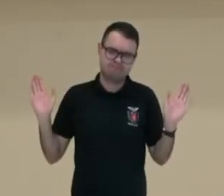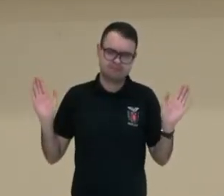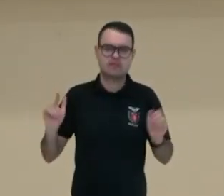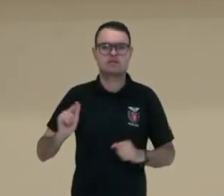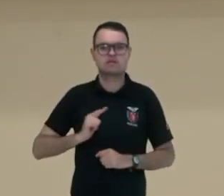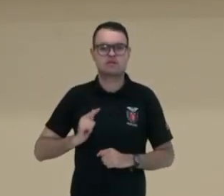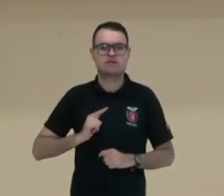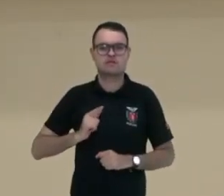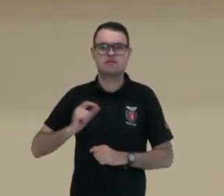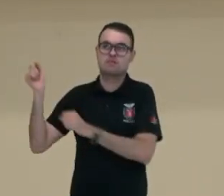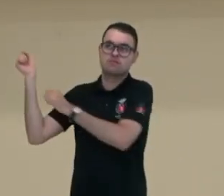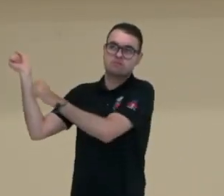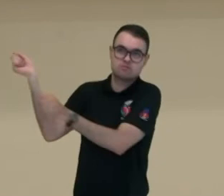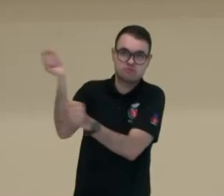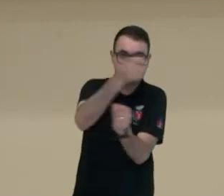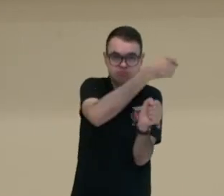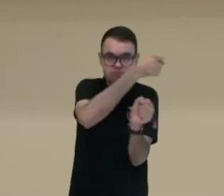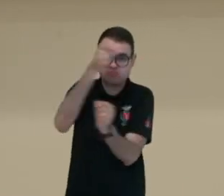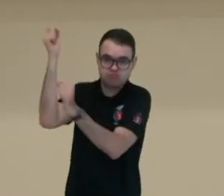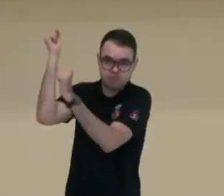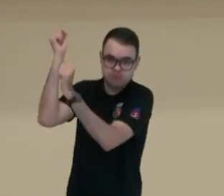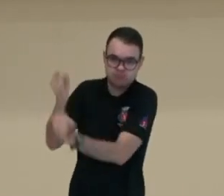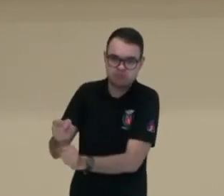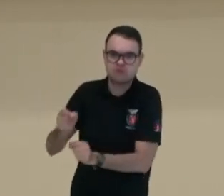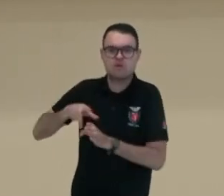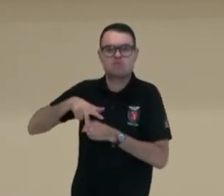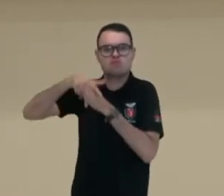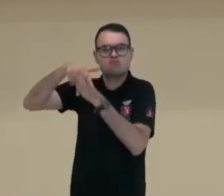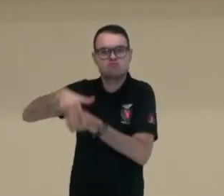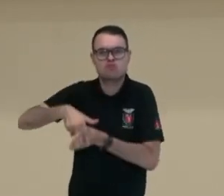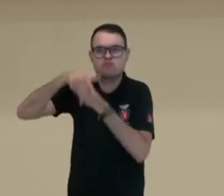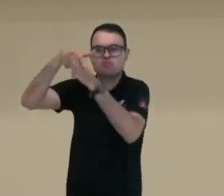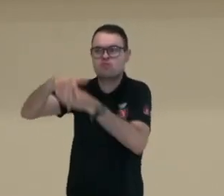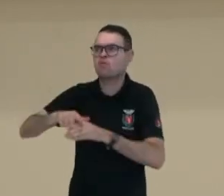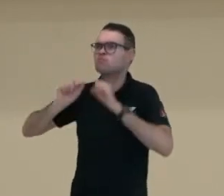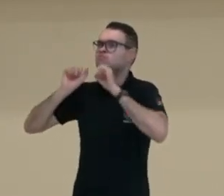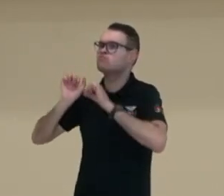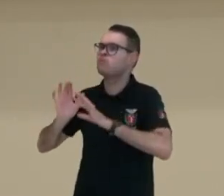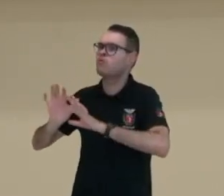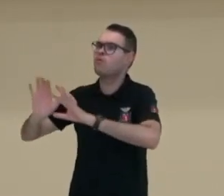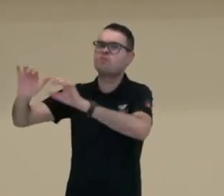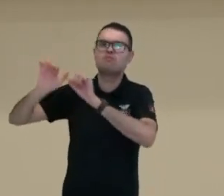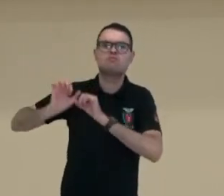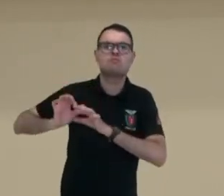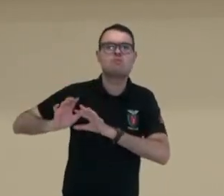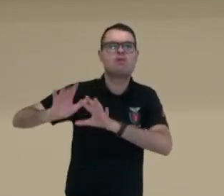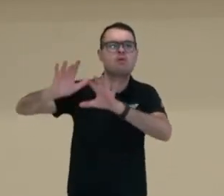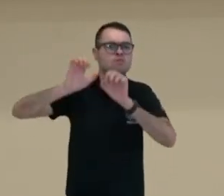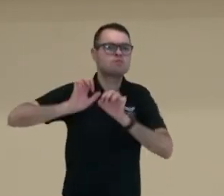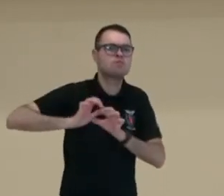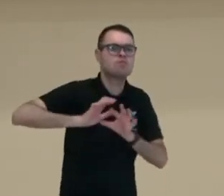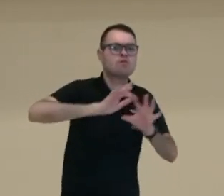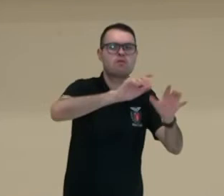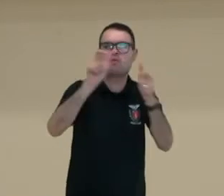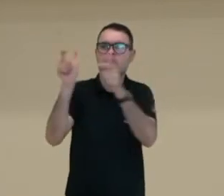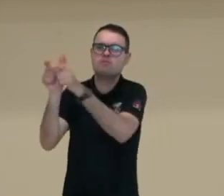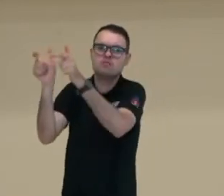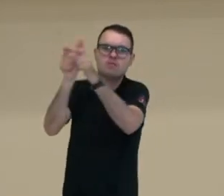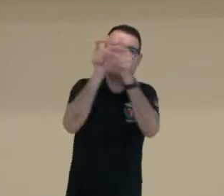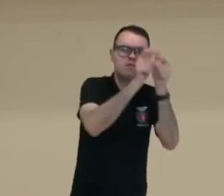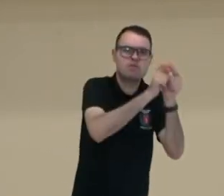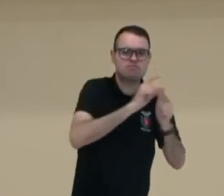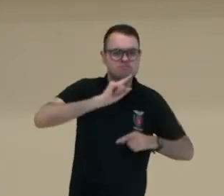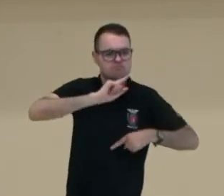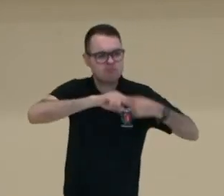dos bandeirantes, através de outros redutos de povoamento que vão sendo criados pelos descendentes de